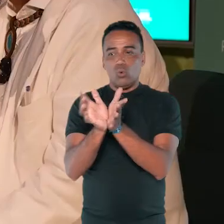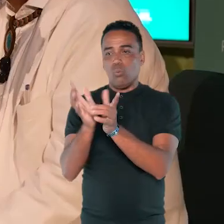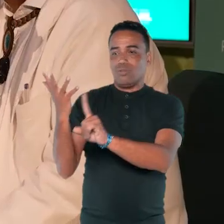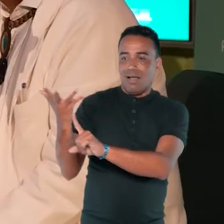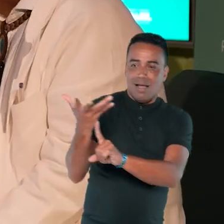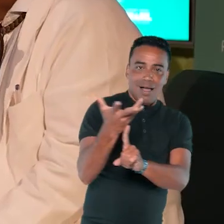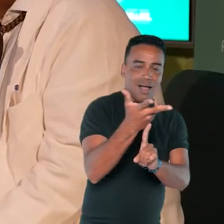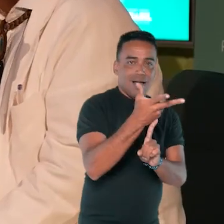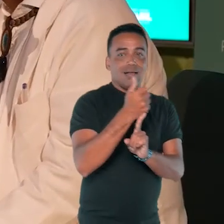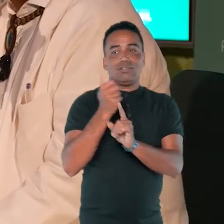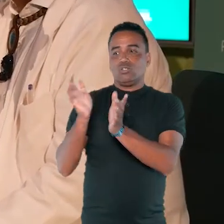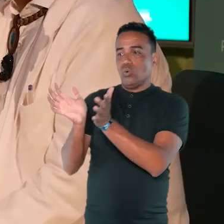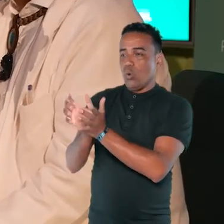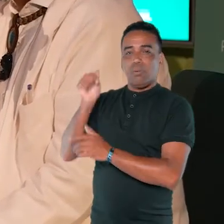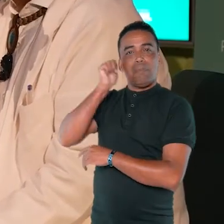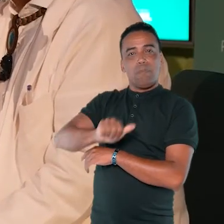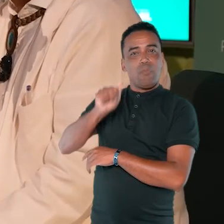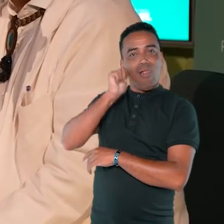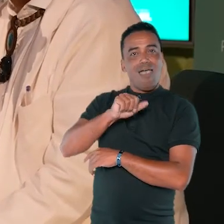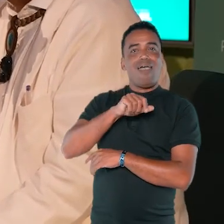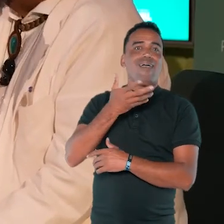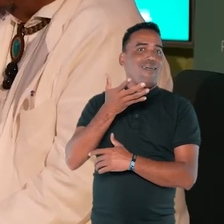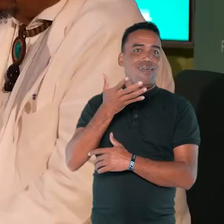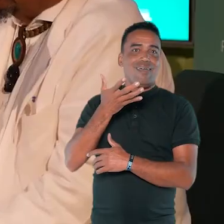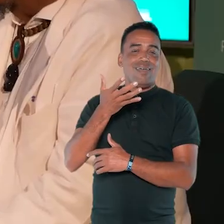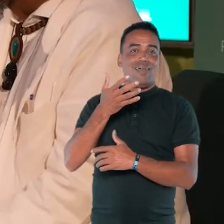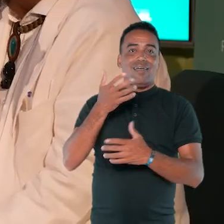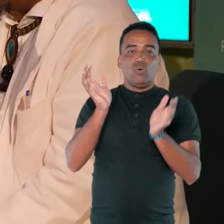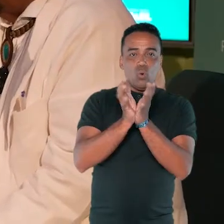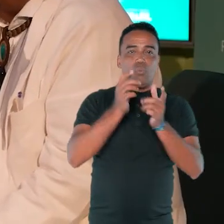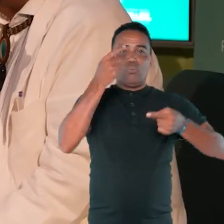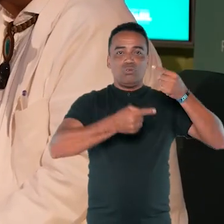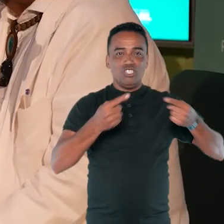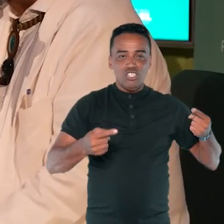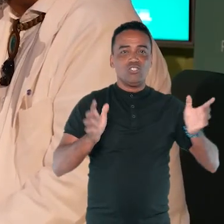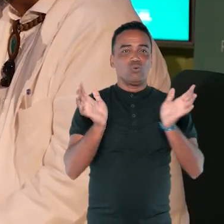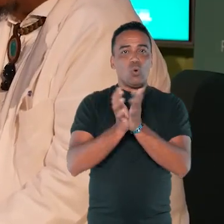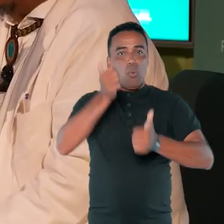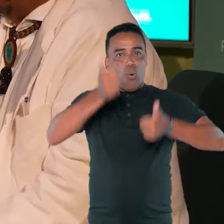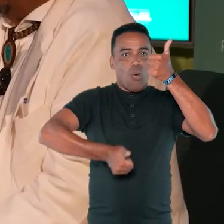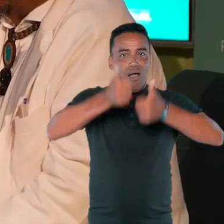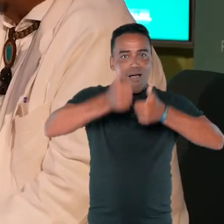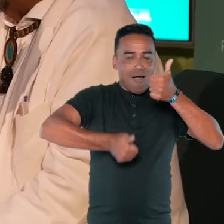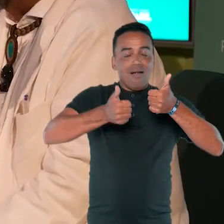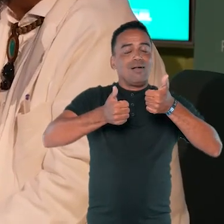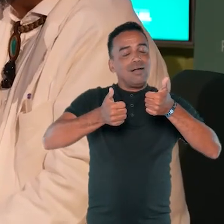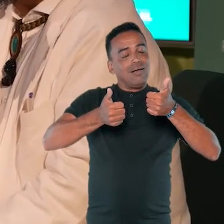artista, a mulher, né? O político, o atleta, né? O